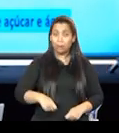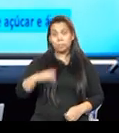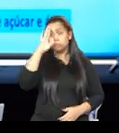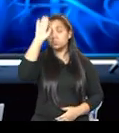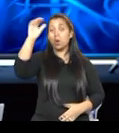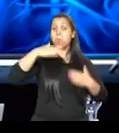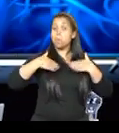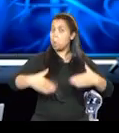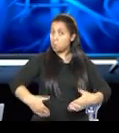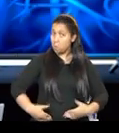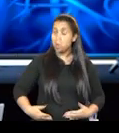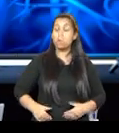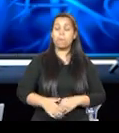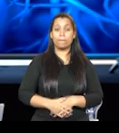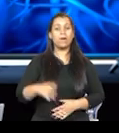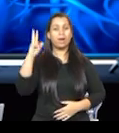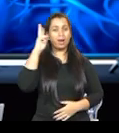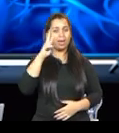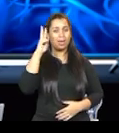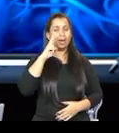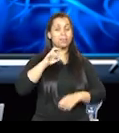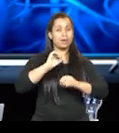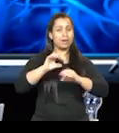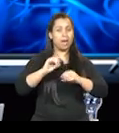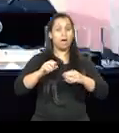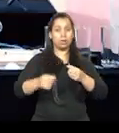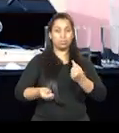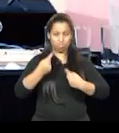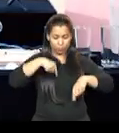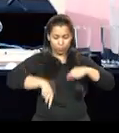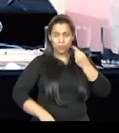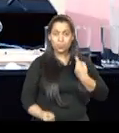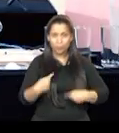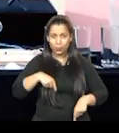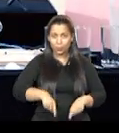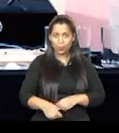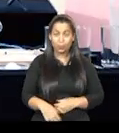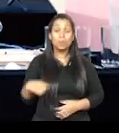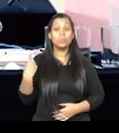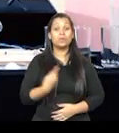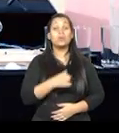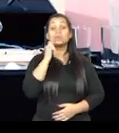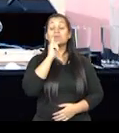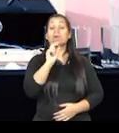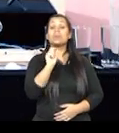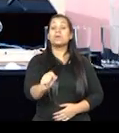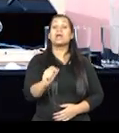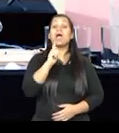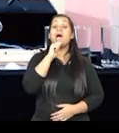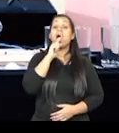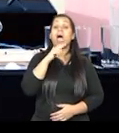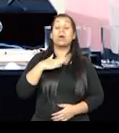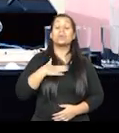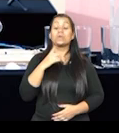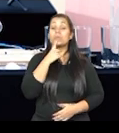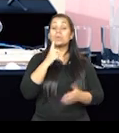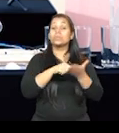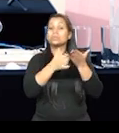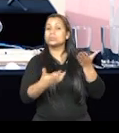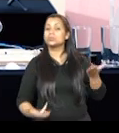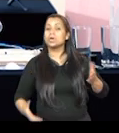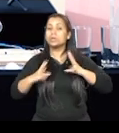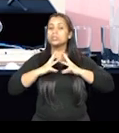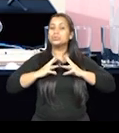humano. Vocês se lembram da nossa aula sobre sistemas? Lá nós falamos que a água do nosso sangue dissolve